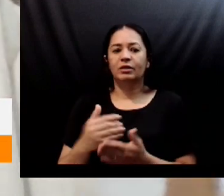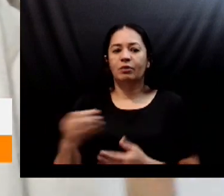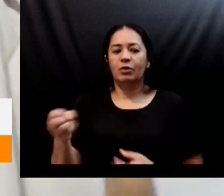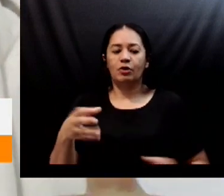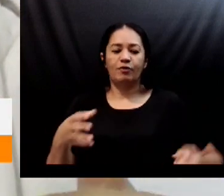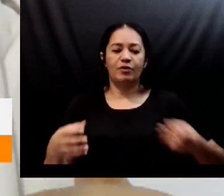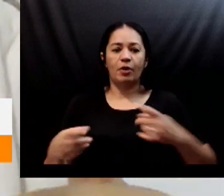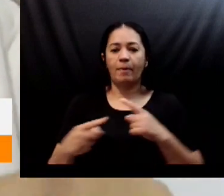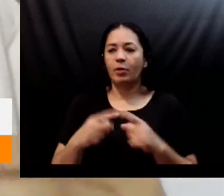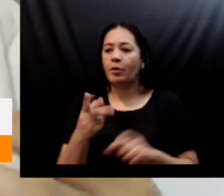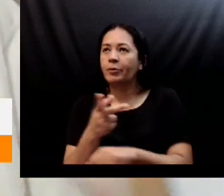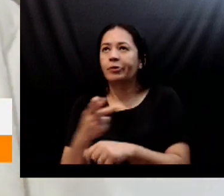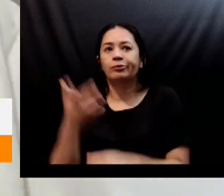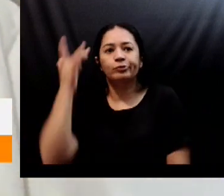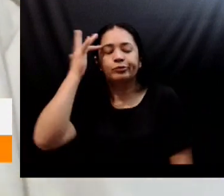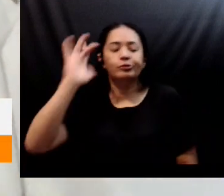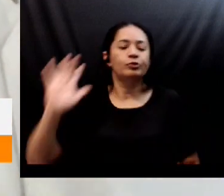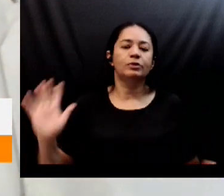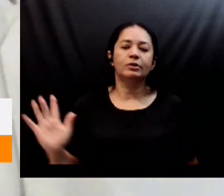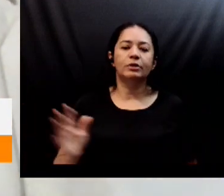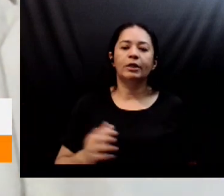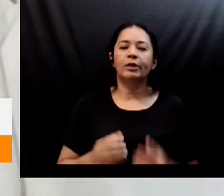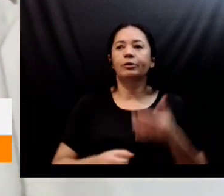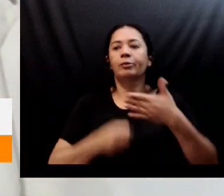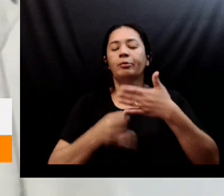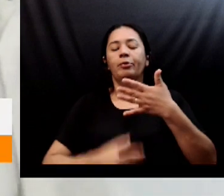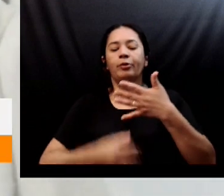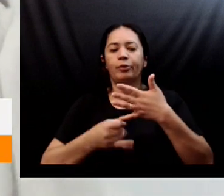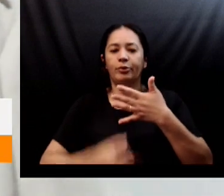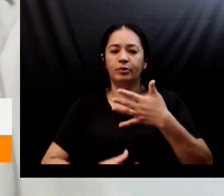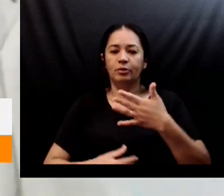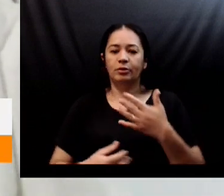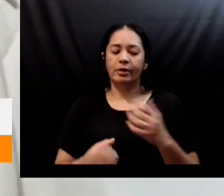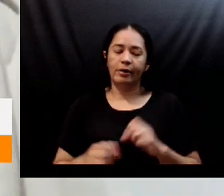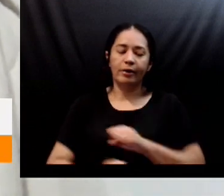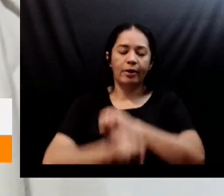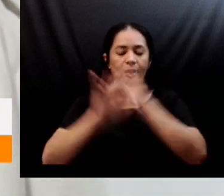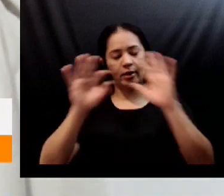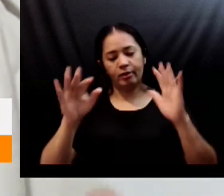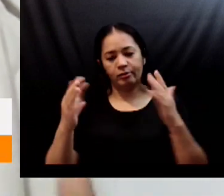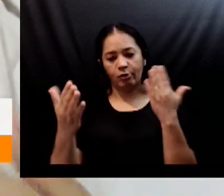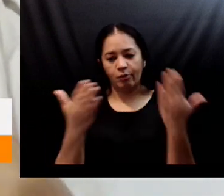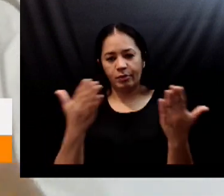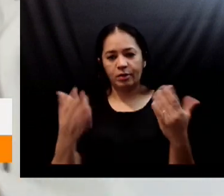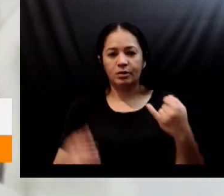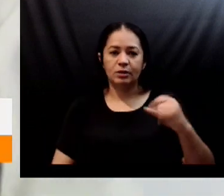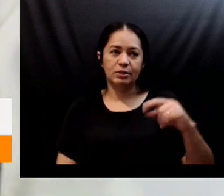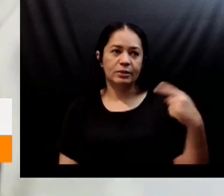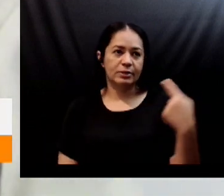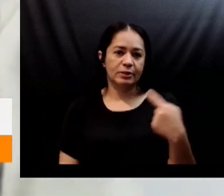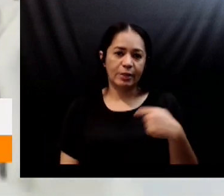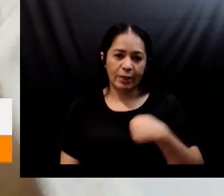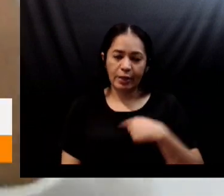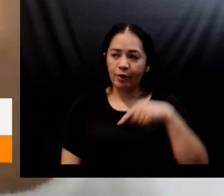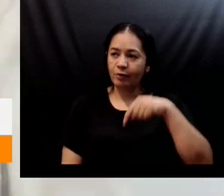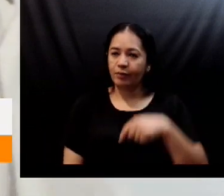do comentário. E, claro, as comparações, né? Se eu estou aqui numa sexta-feira chuvosa, quentinha, mas eu estou vendo